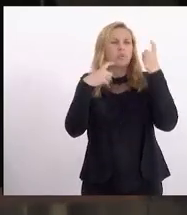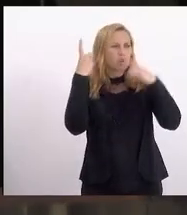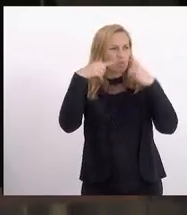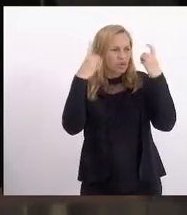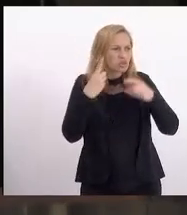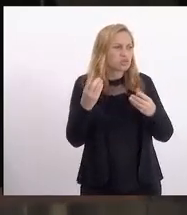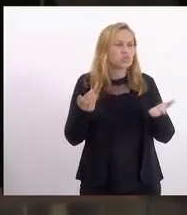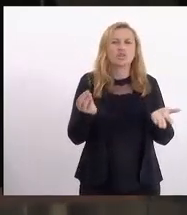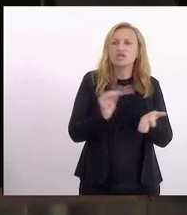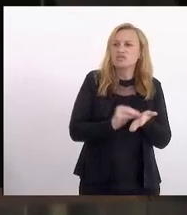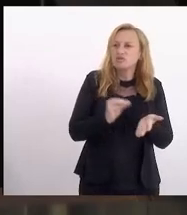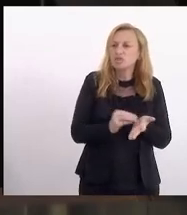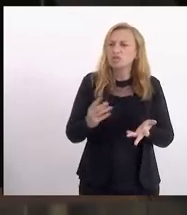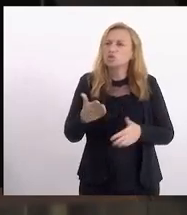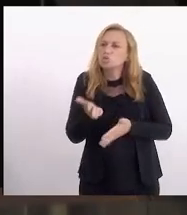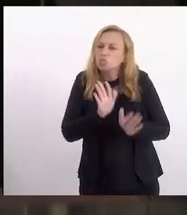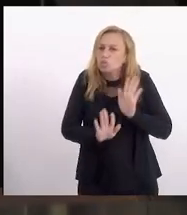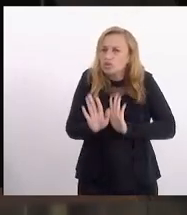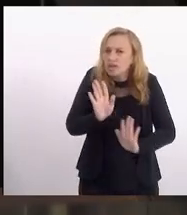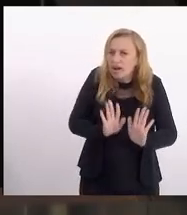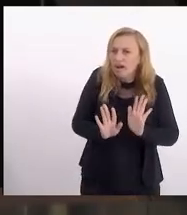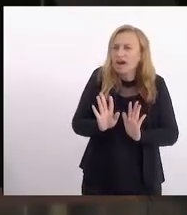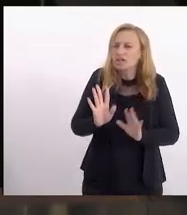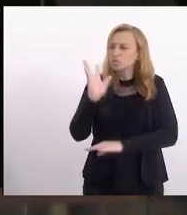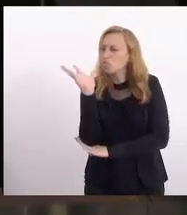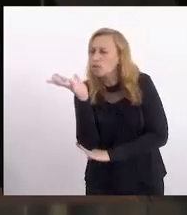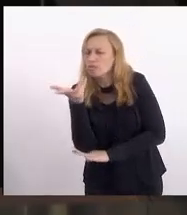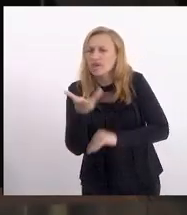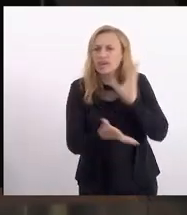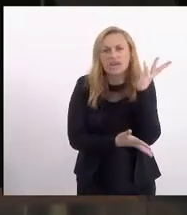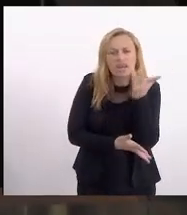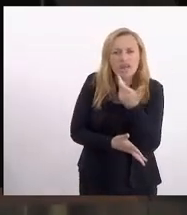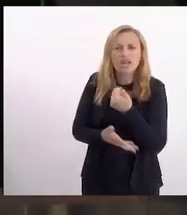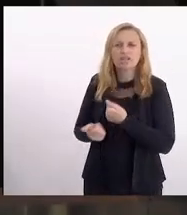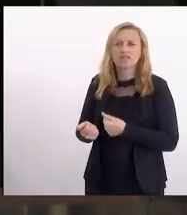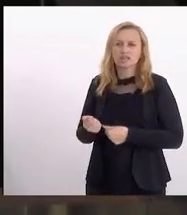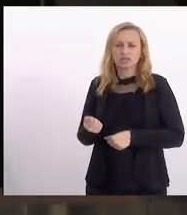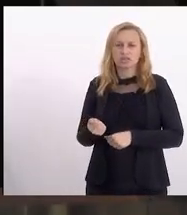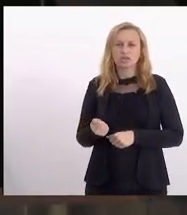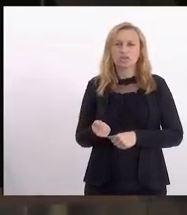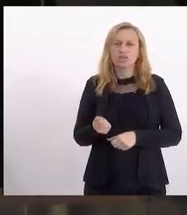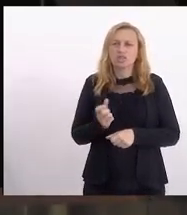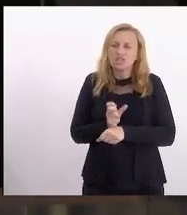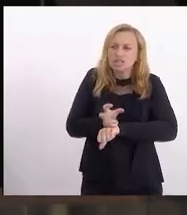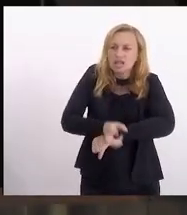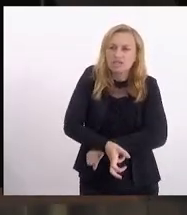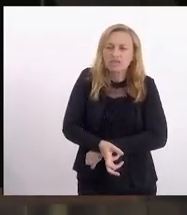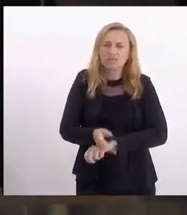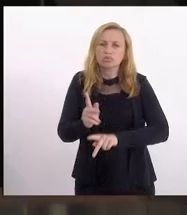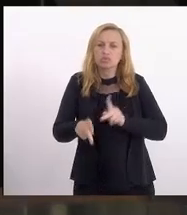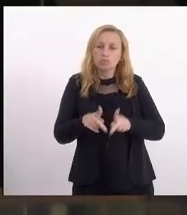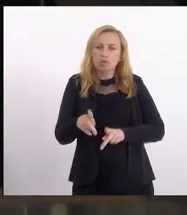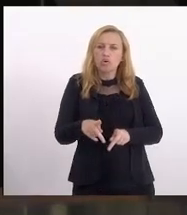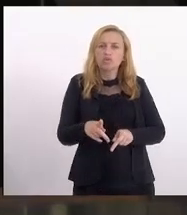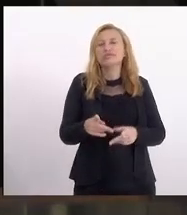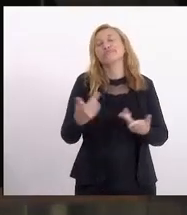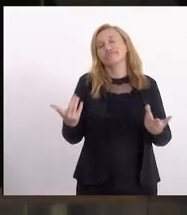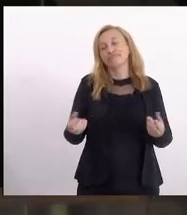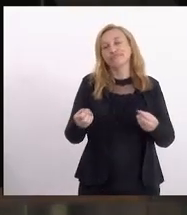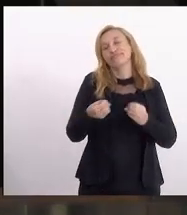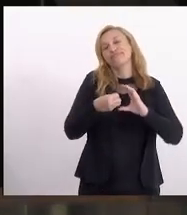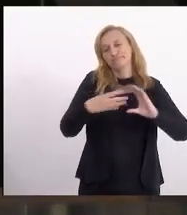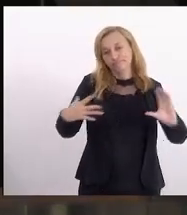falta de zelo com o meio ambiente, alienação e exploração do trabalhador. Infelizmente, essas são